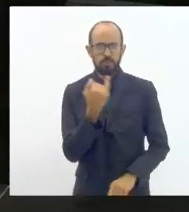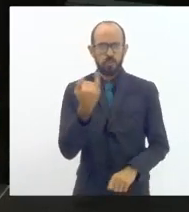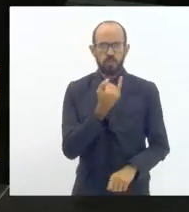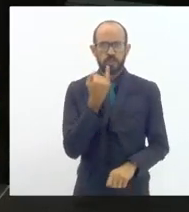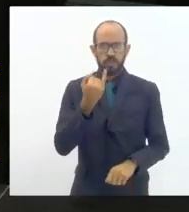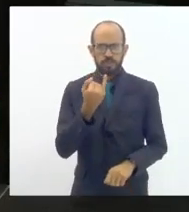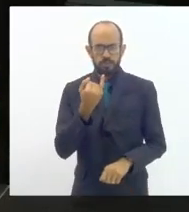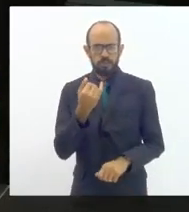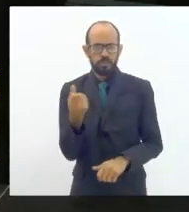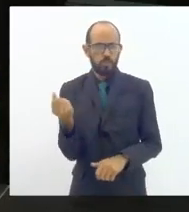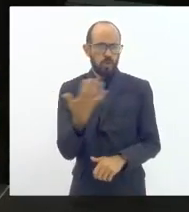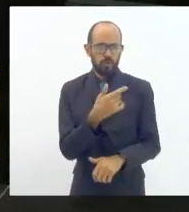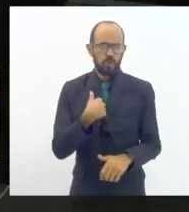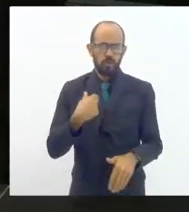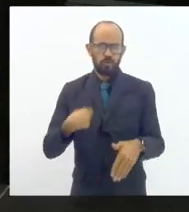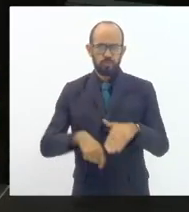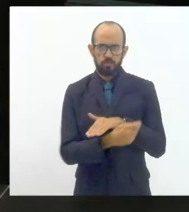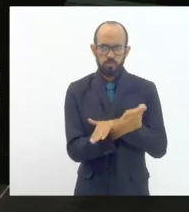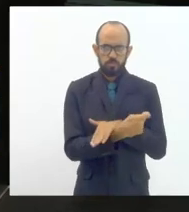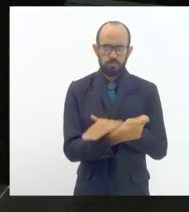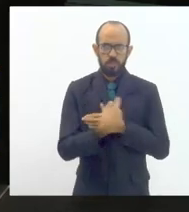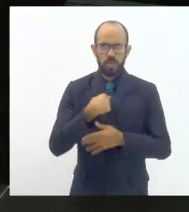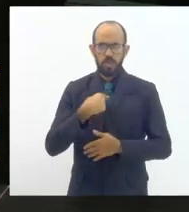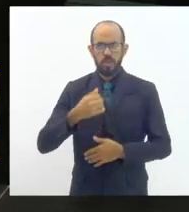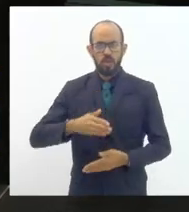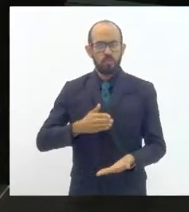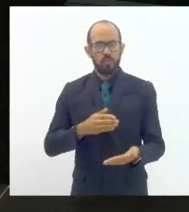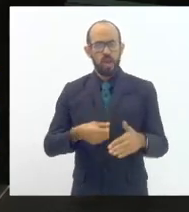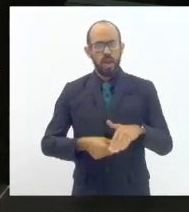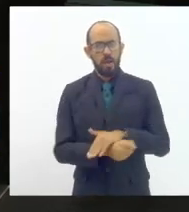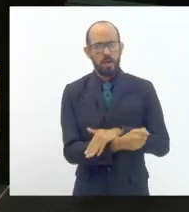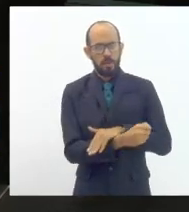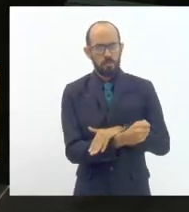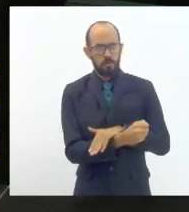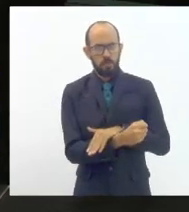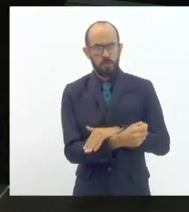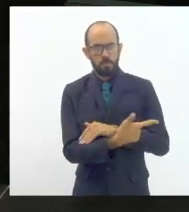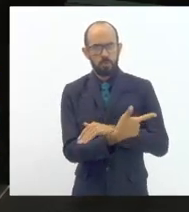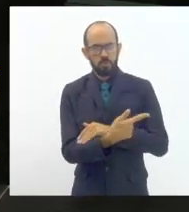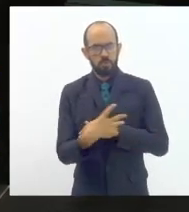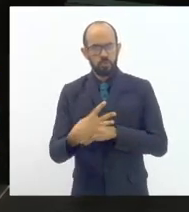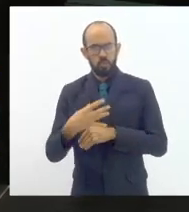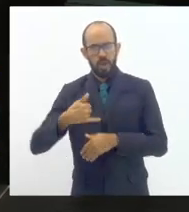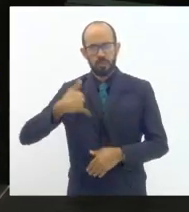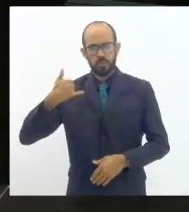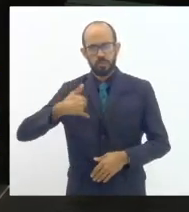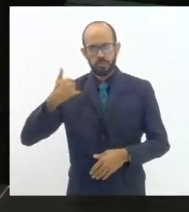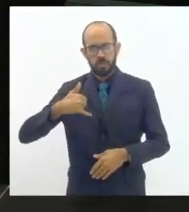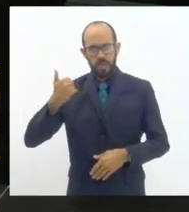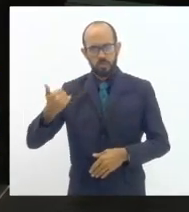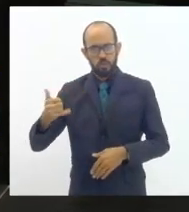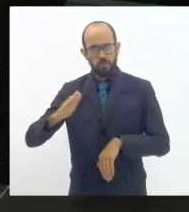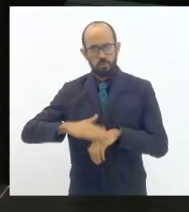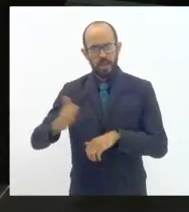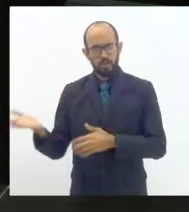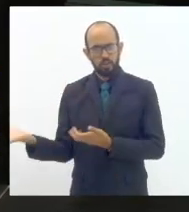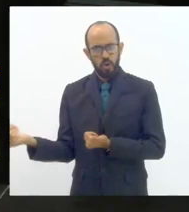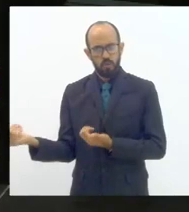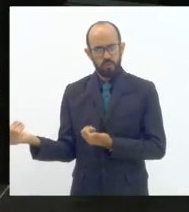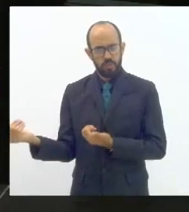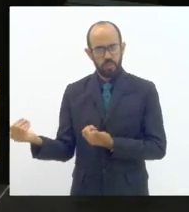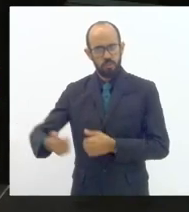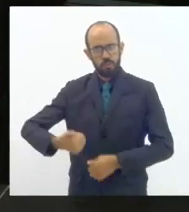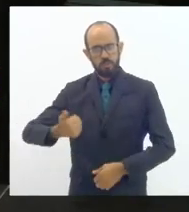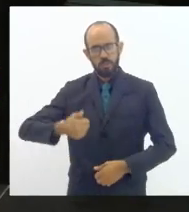primeira vez que eu fui eleito. Eu fui eleito aqui com 24 anos, como parlamentar mais jovem dessa legislatura. E o primeiro deles é o